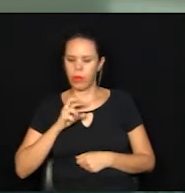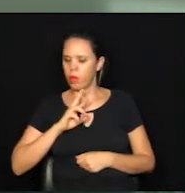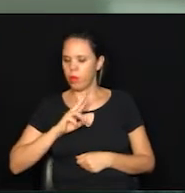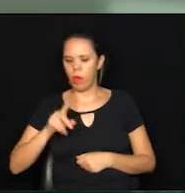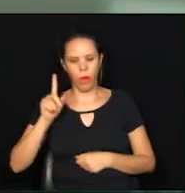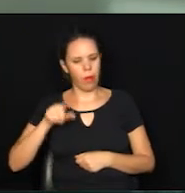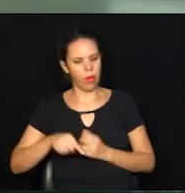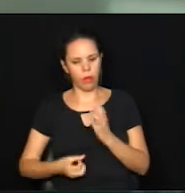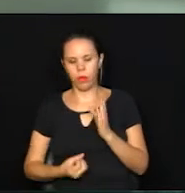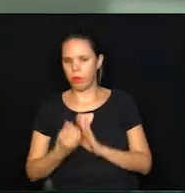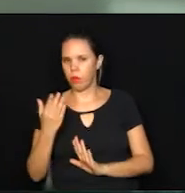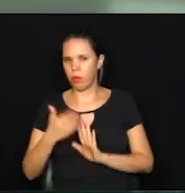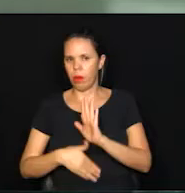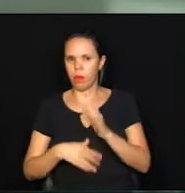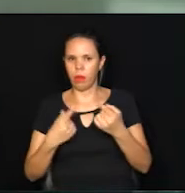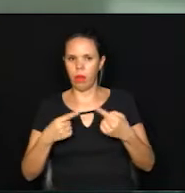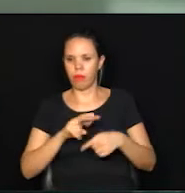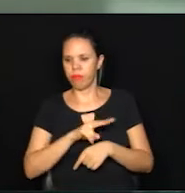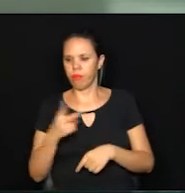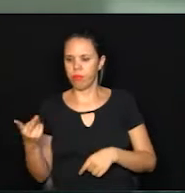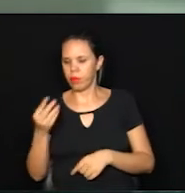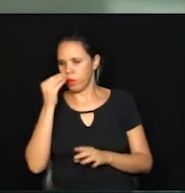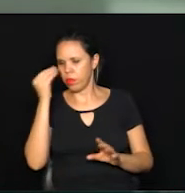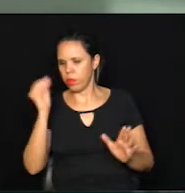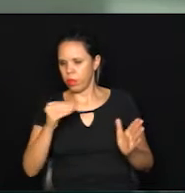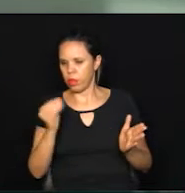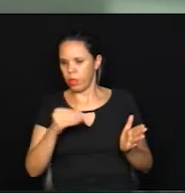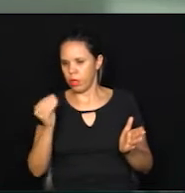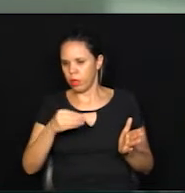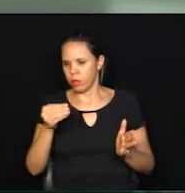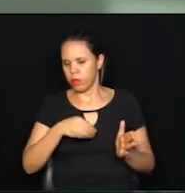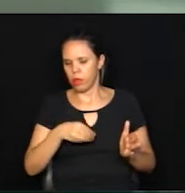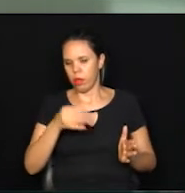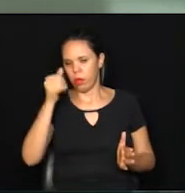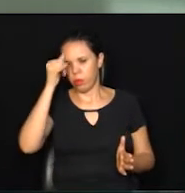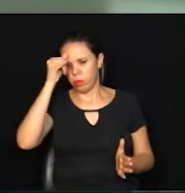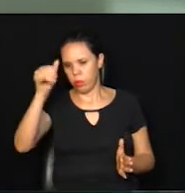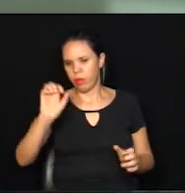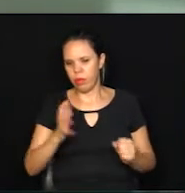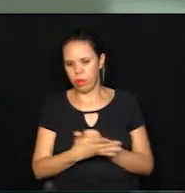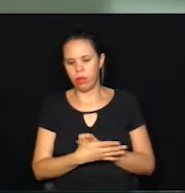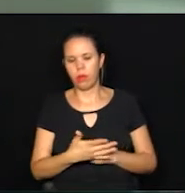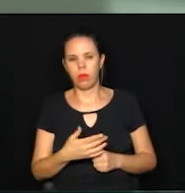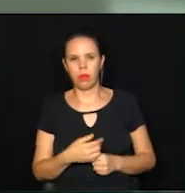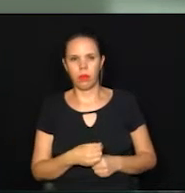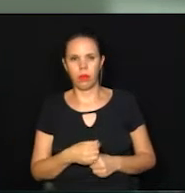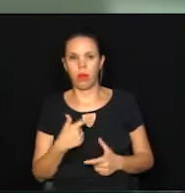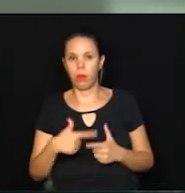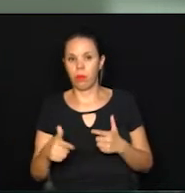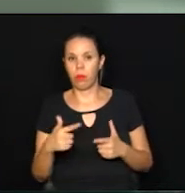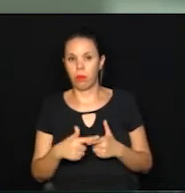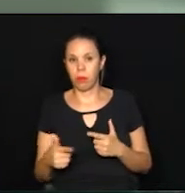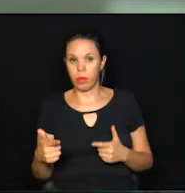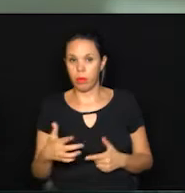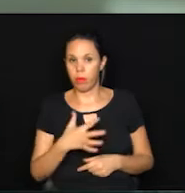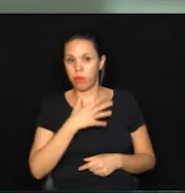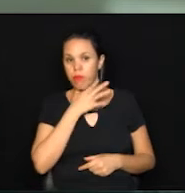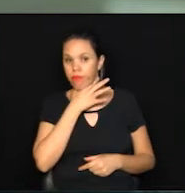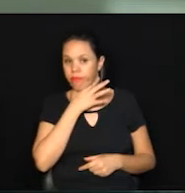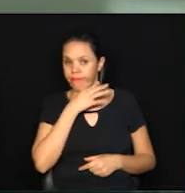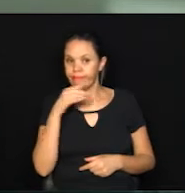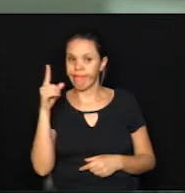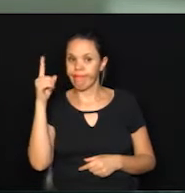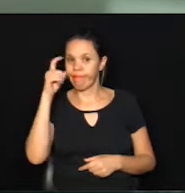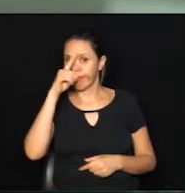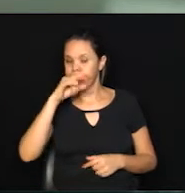isso que acontece. Essa negação vai custar muito caro,